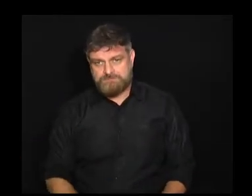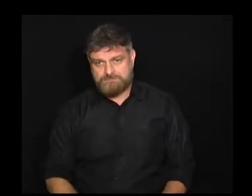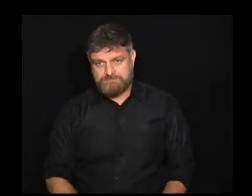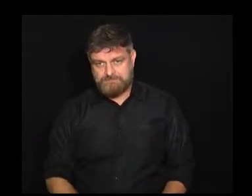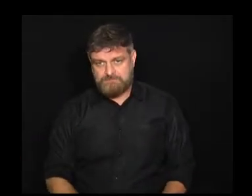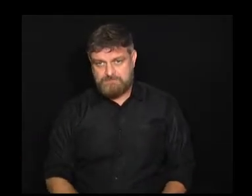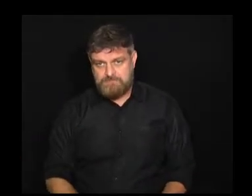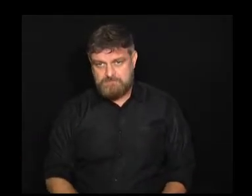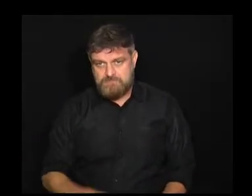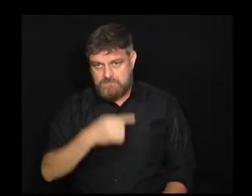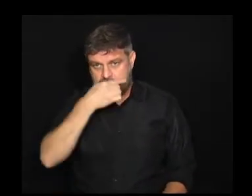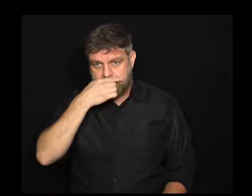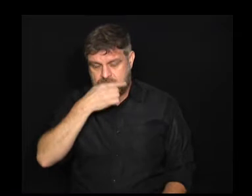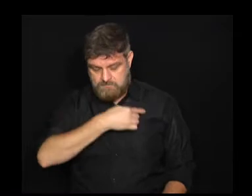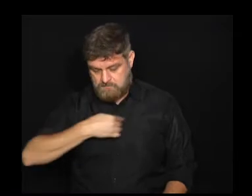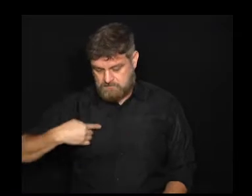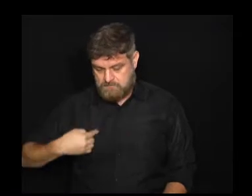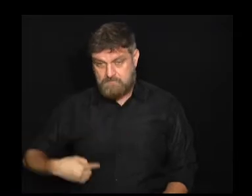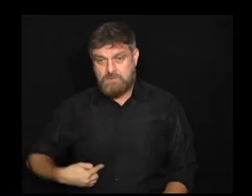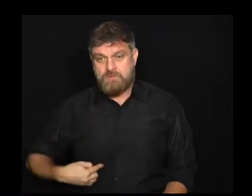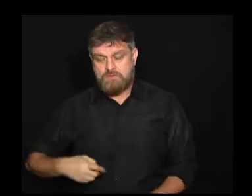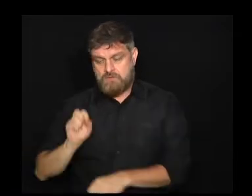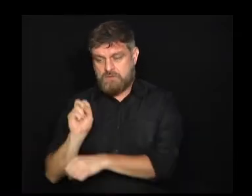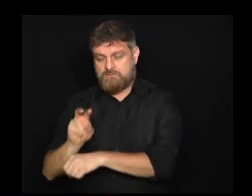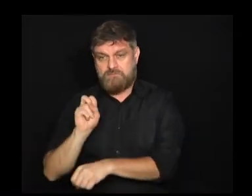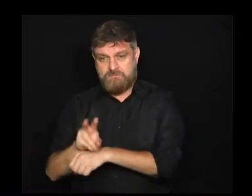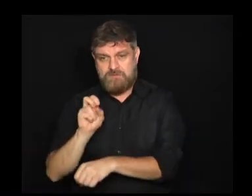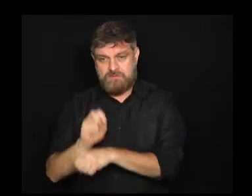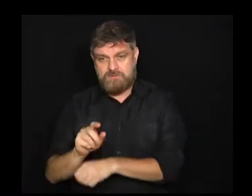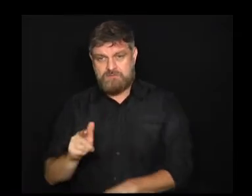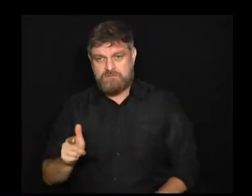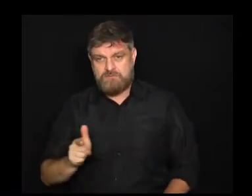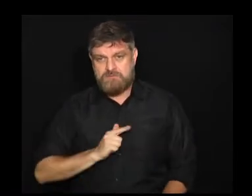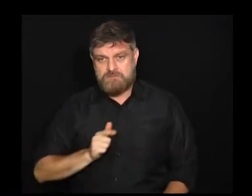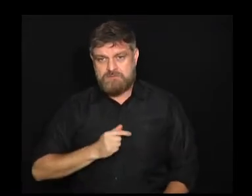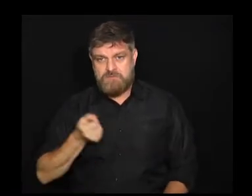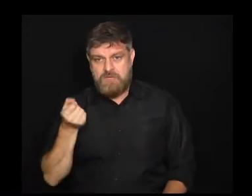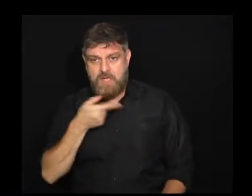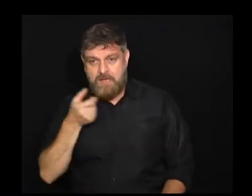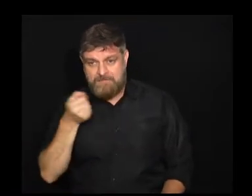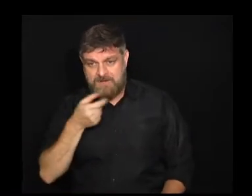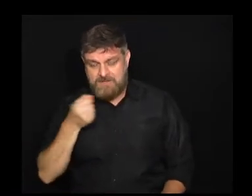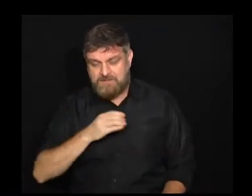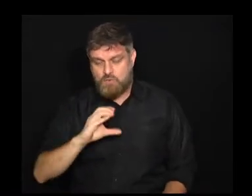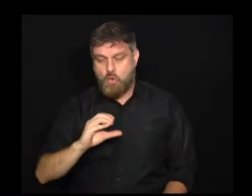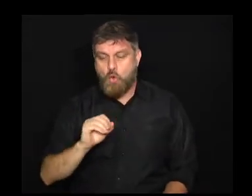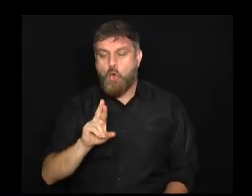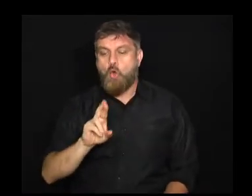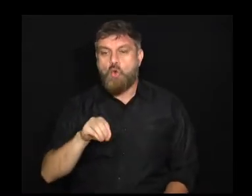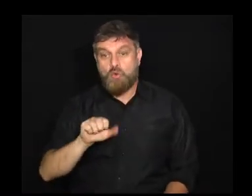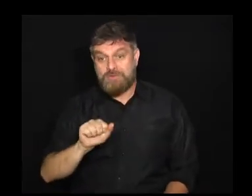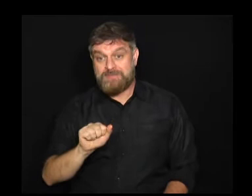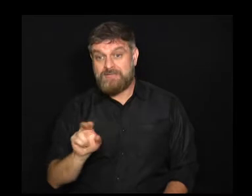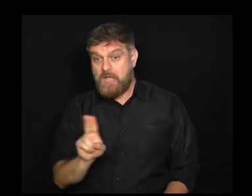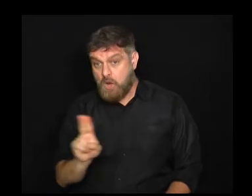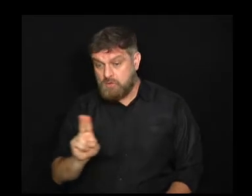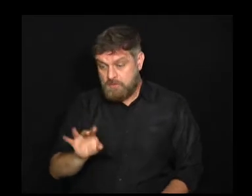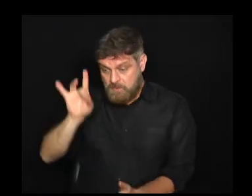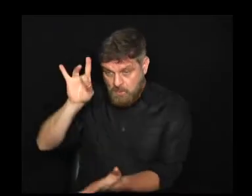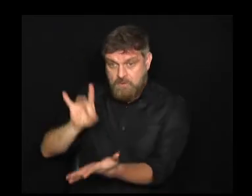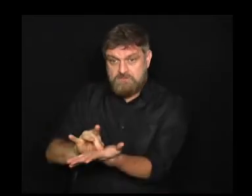Covid-19, que chama agora. Até ontem ele tinha o apelido de novo coronavírus. Agora é o nome